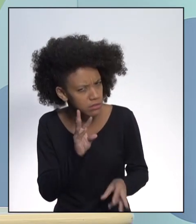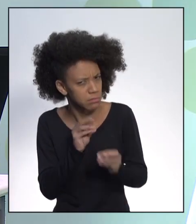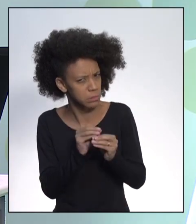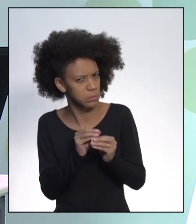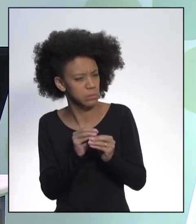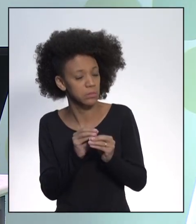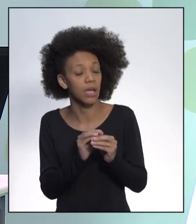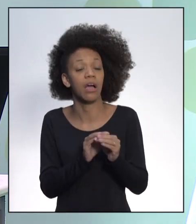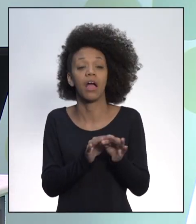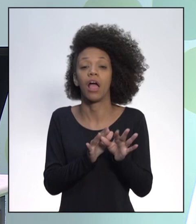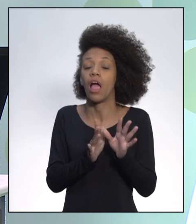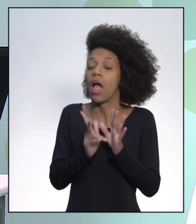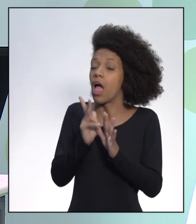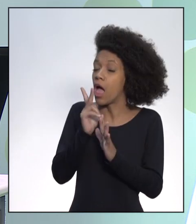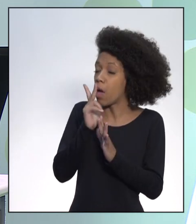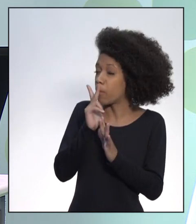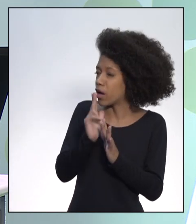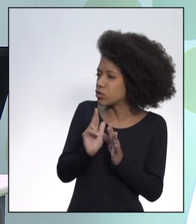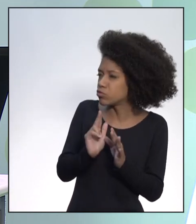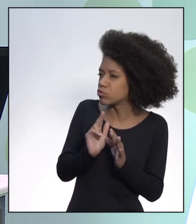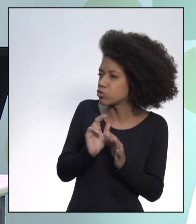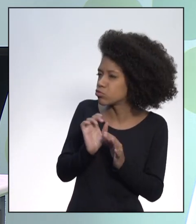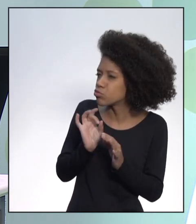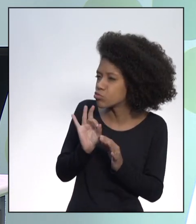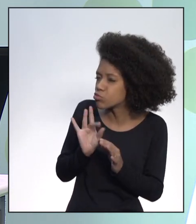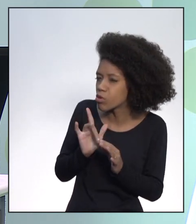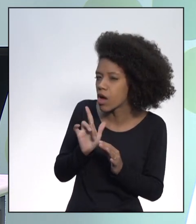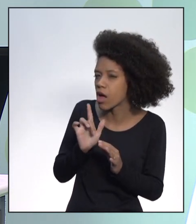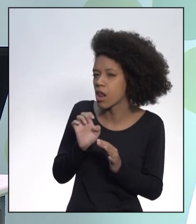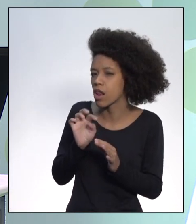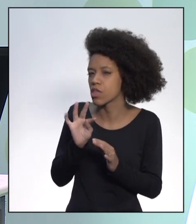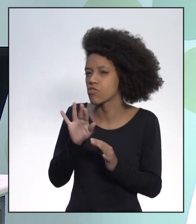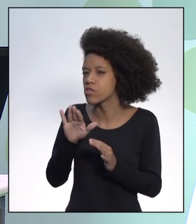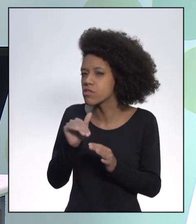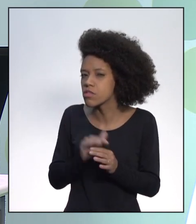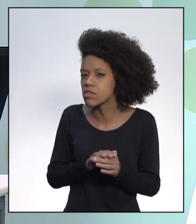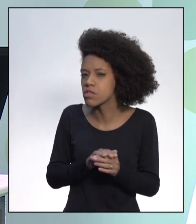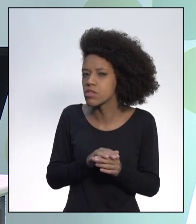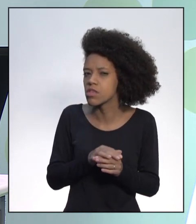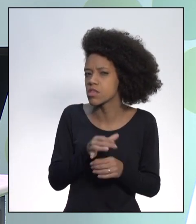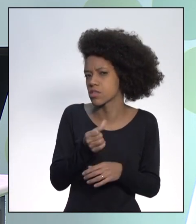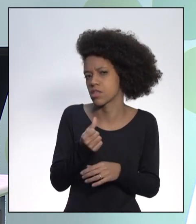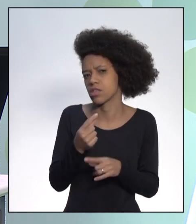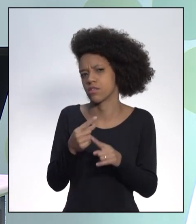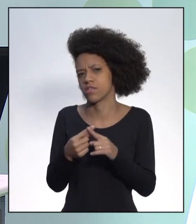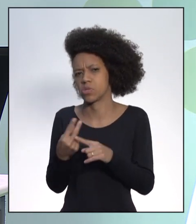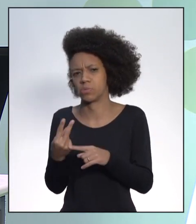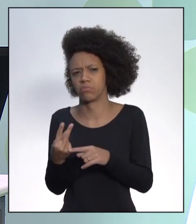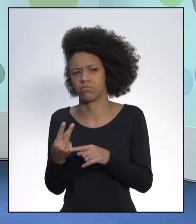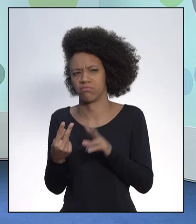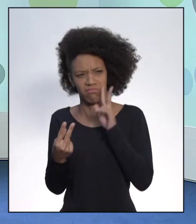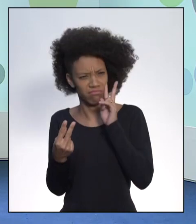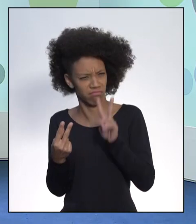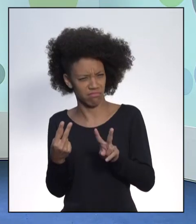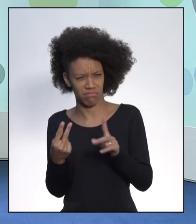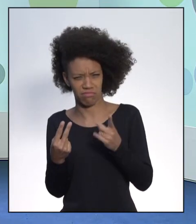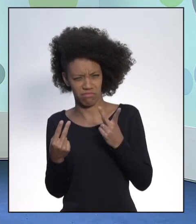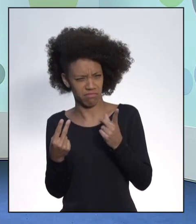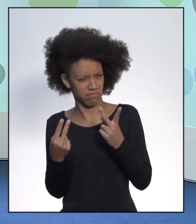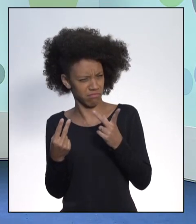Eu acho que só a Letícia, né? Ele multiplicou 6 vezes 2, porque teria que aparecer um 12, e eu não vi 12 nenhum ali.